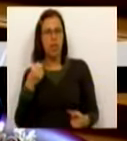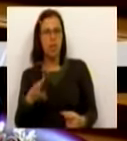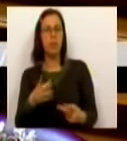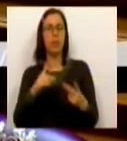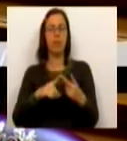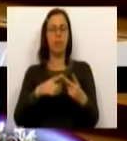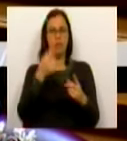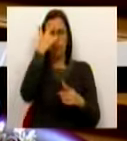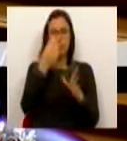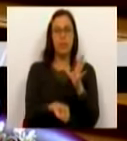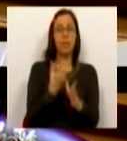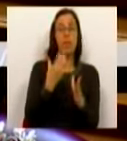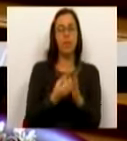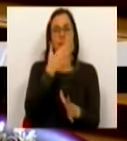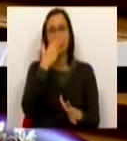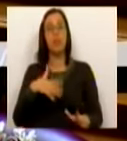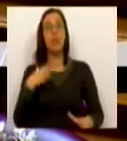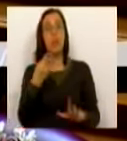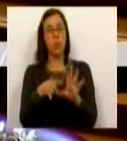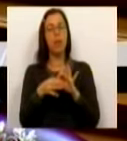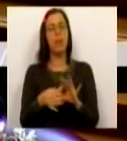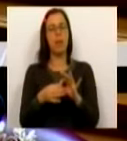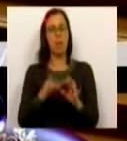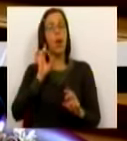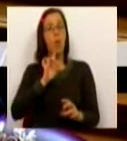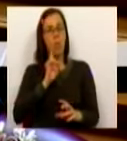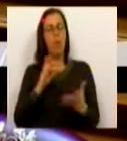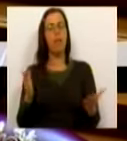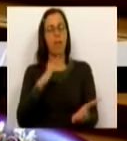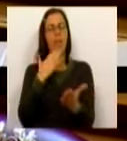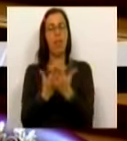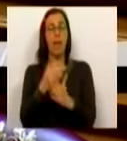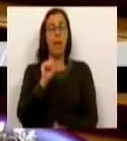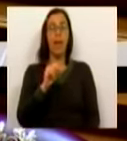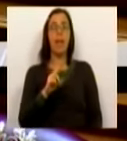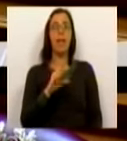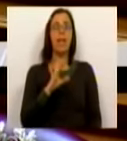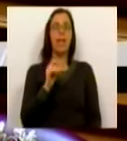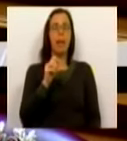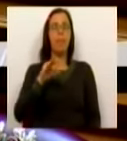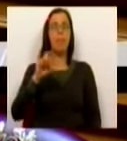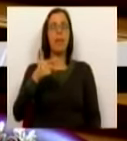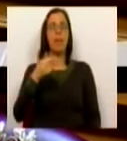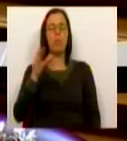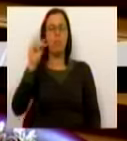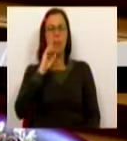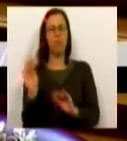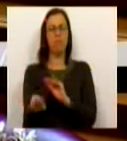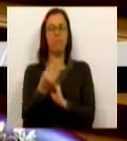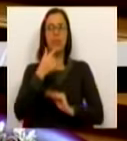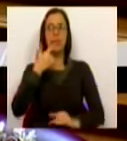generosidade, a criatividade e a solidariedade são qualidades que tornam de Guilherme Pinto uma das figuras mais